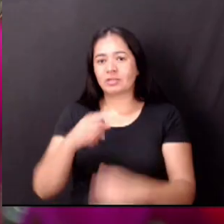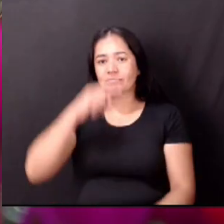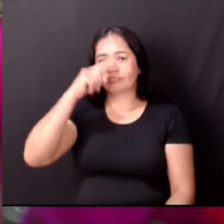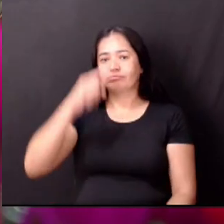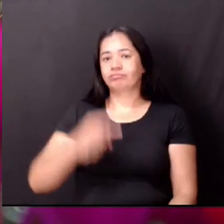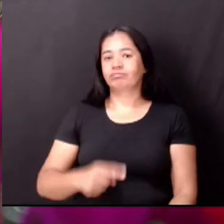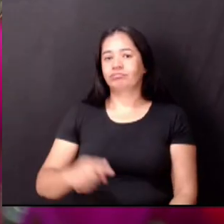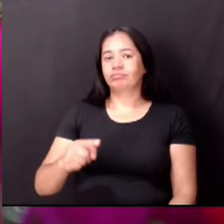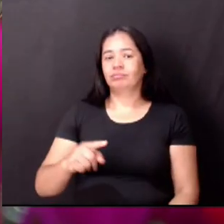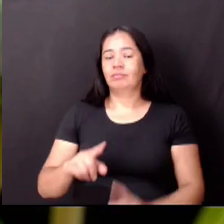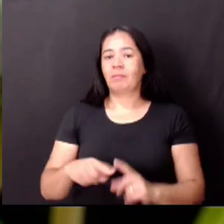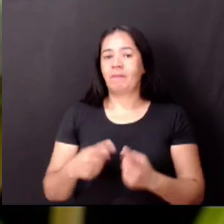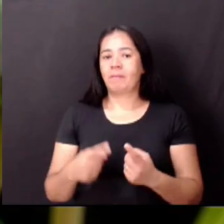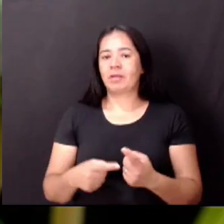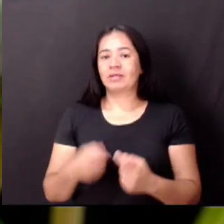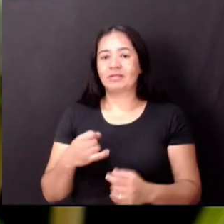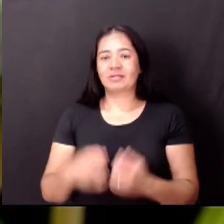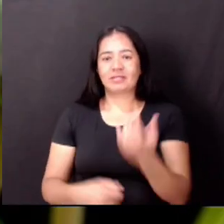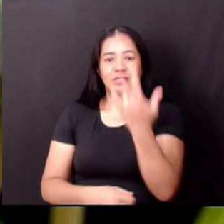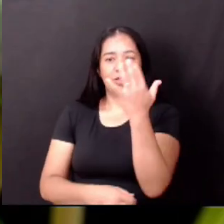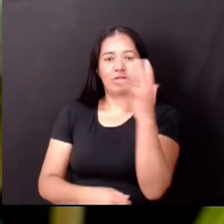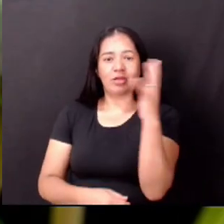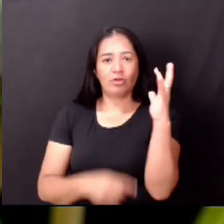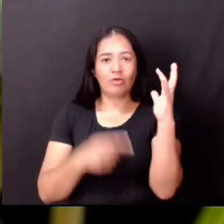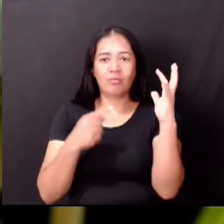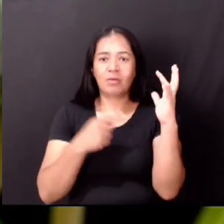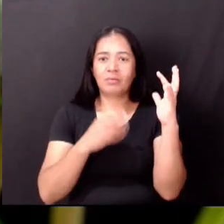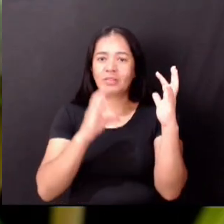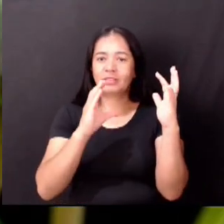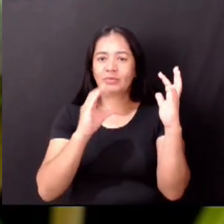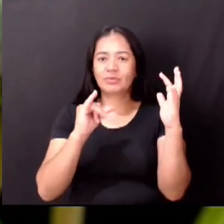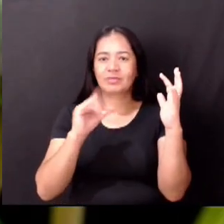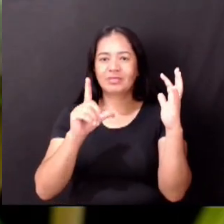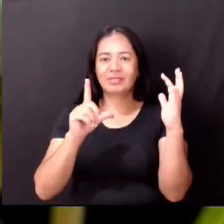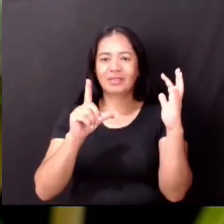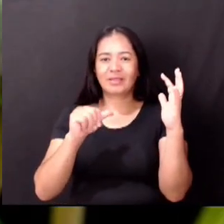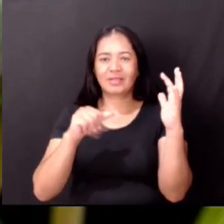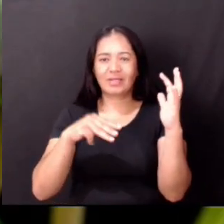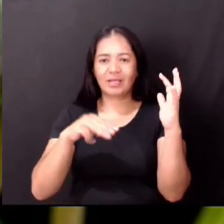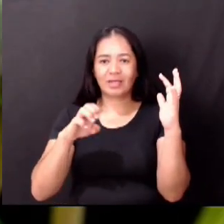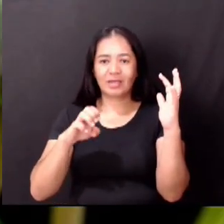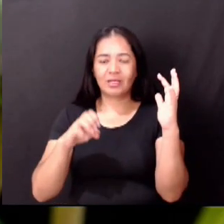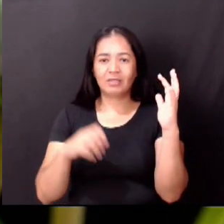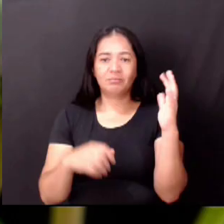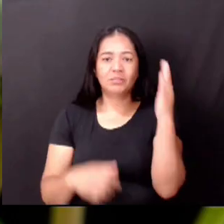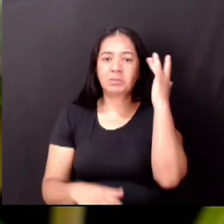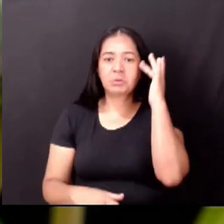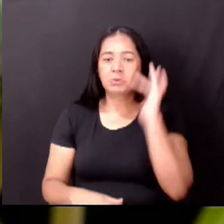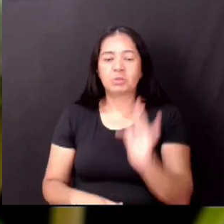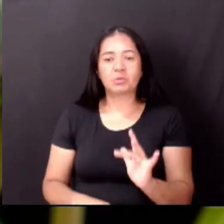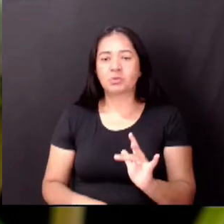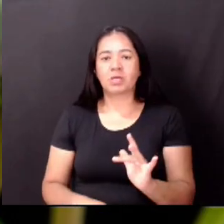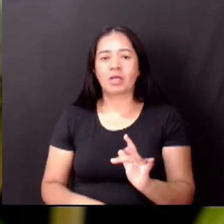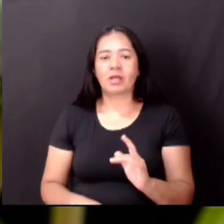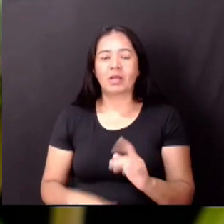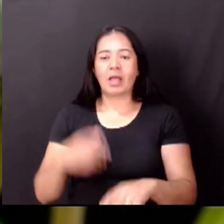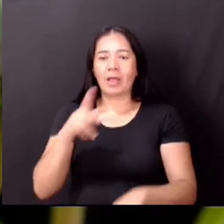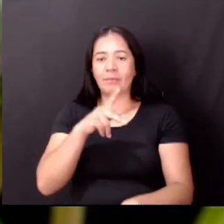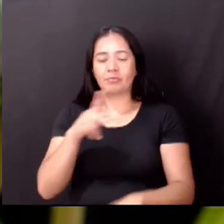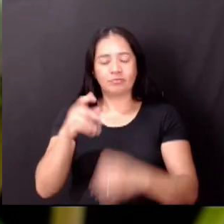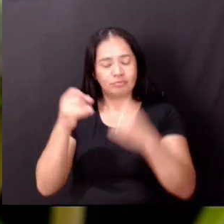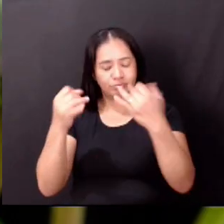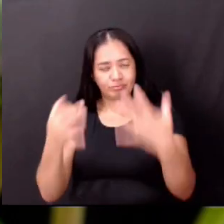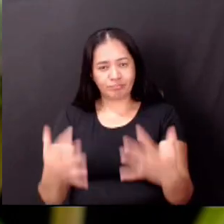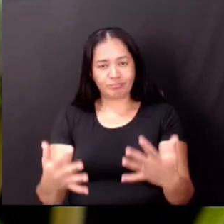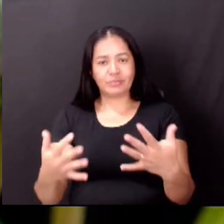uma planta é um ciclame, poucos reconhecem, explica a bióloga Suzana Ursi, professora do Departamento de Botânica do